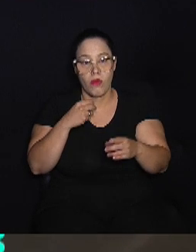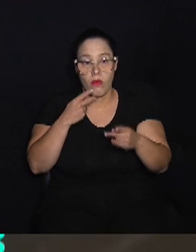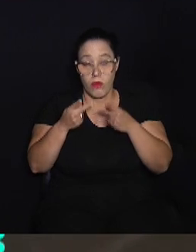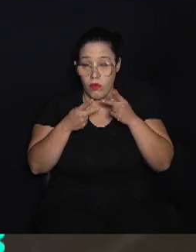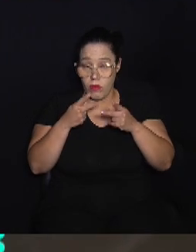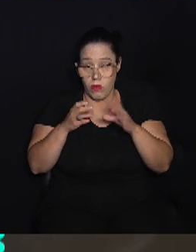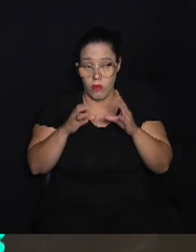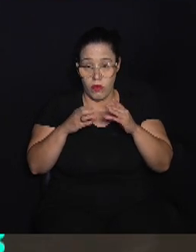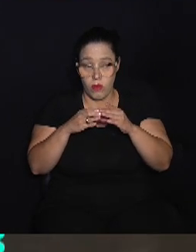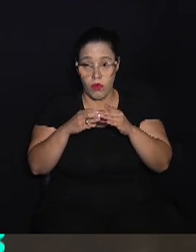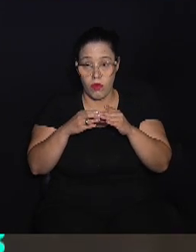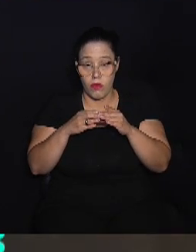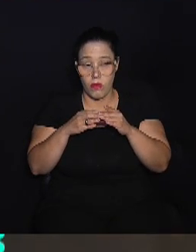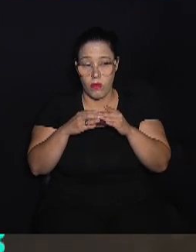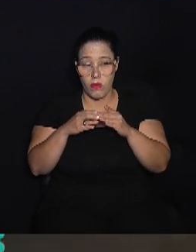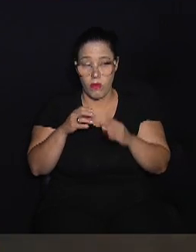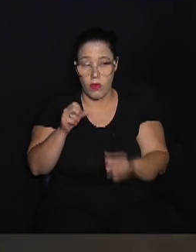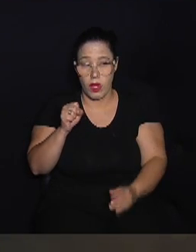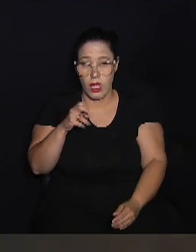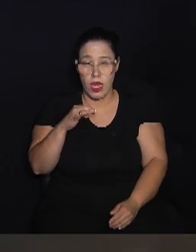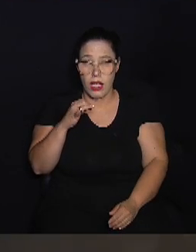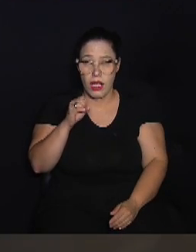relacionamento